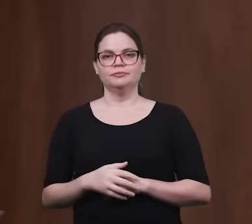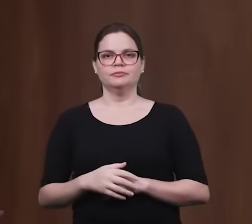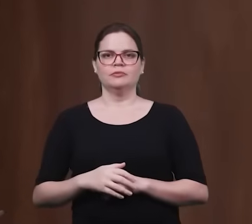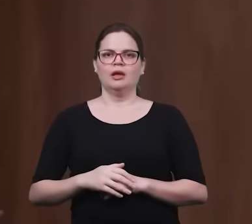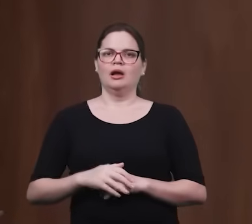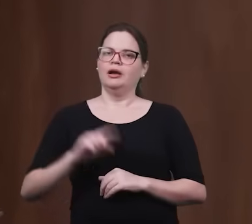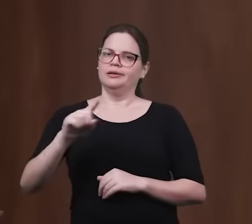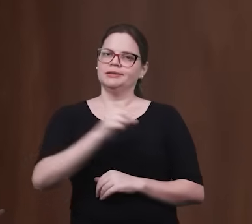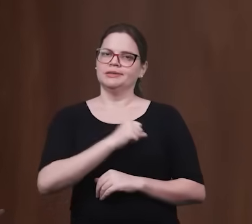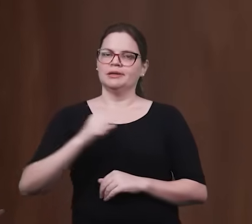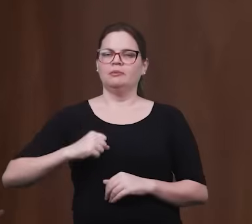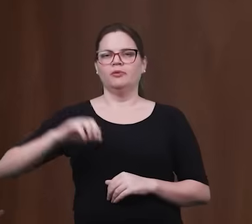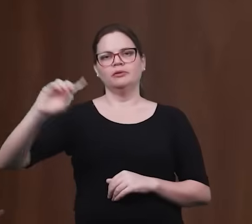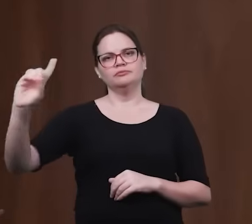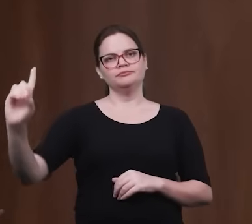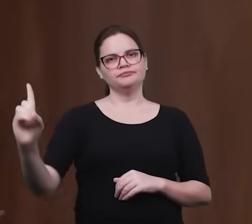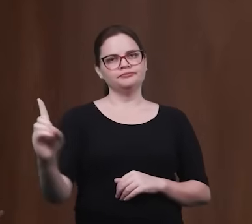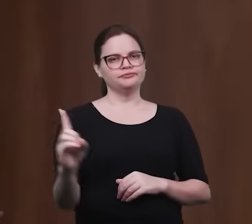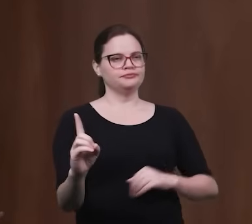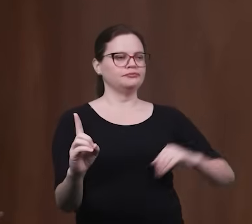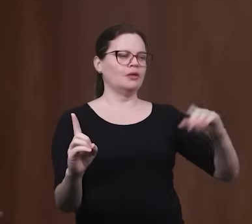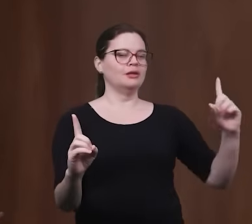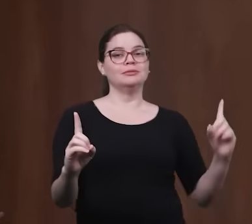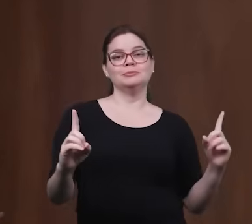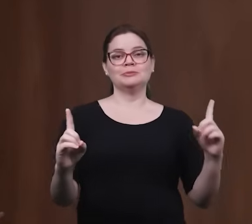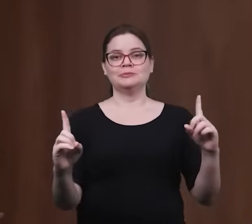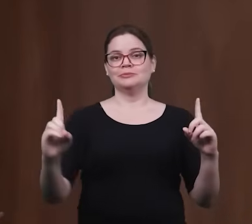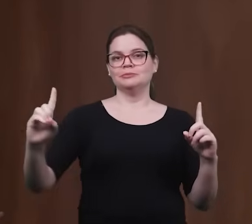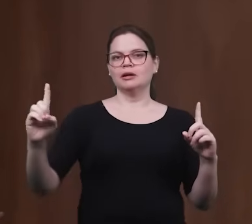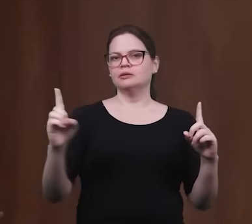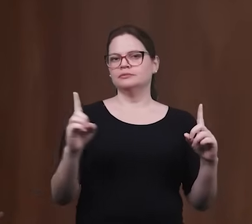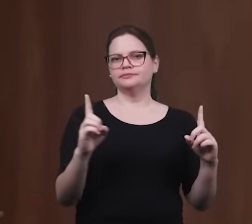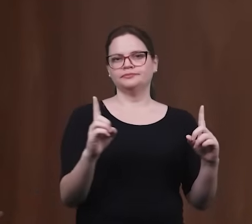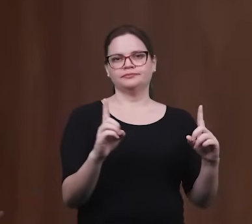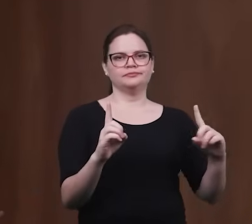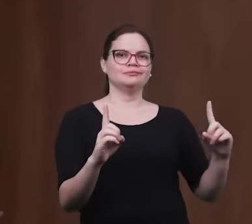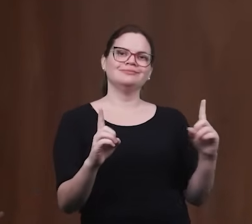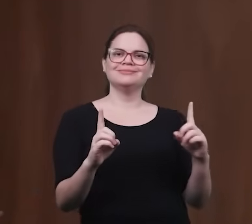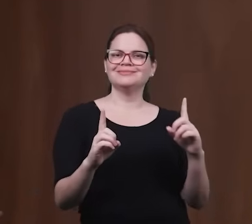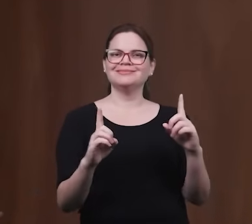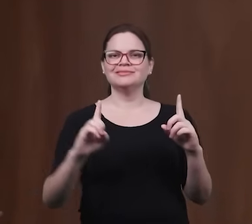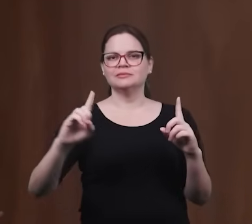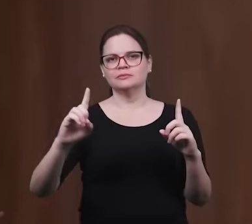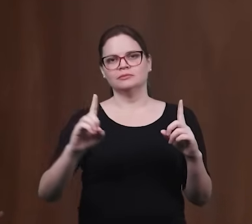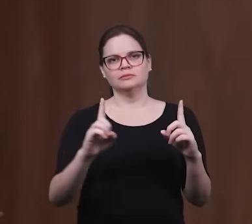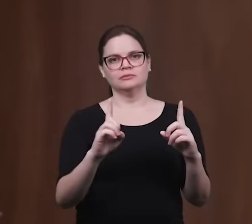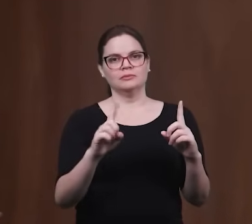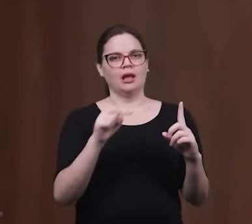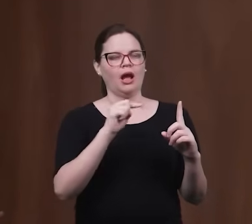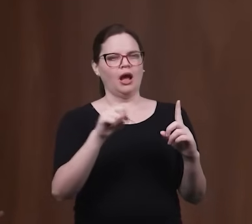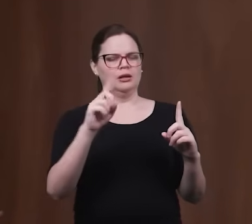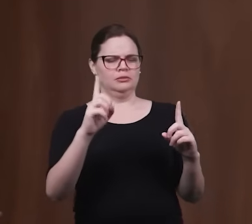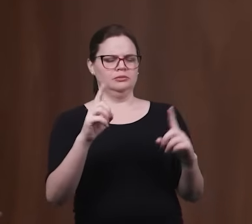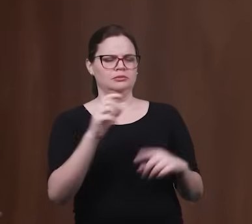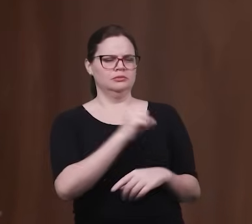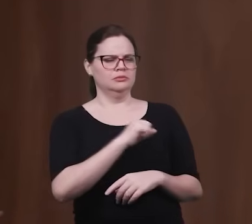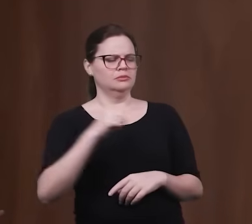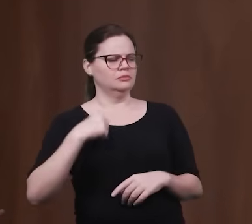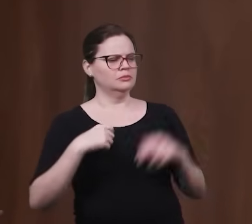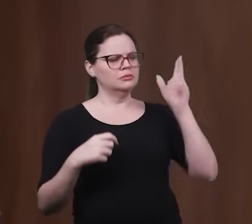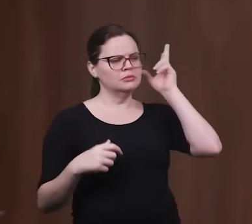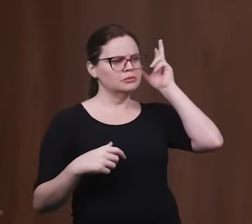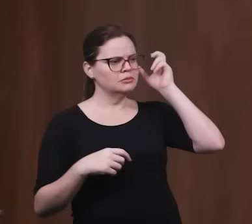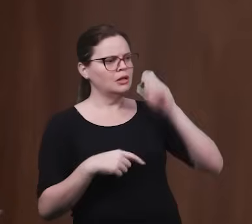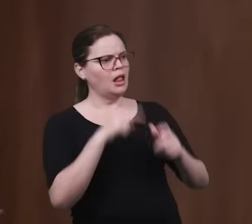dele. Quando Samuel vai ao encontro dele, ele vai encontrar, estava vindo gado, que ele não, era para destruir tudo,